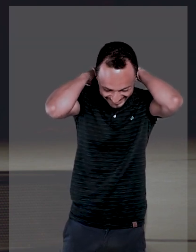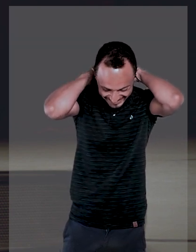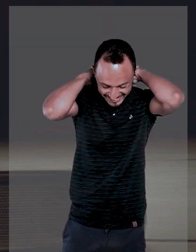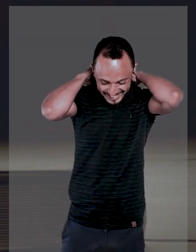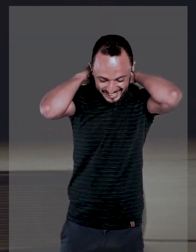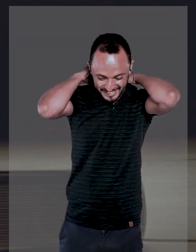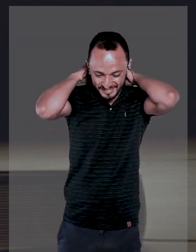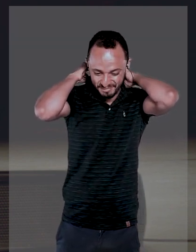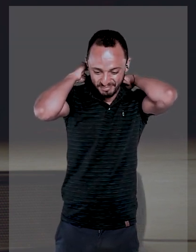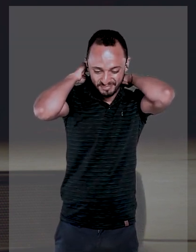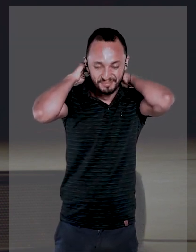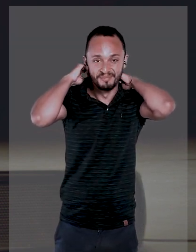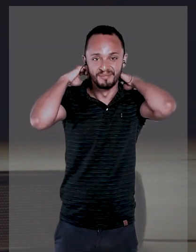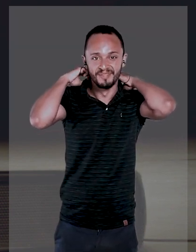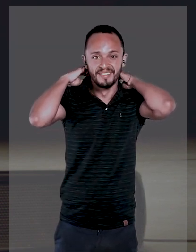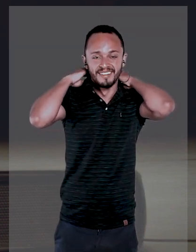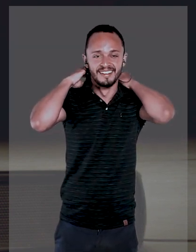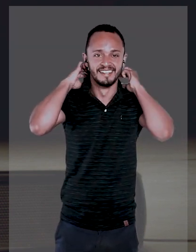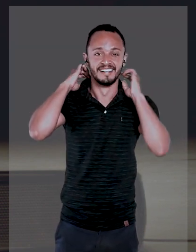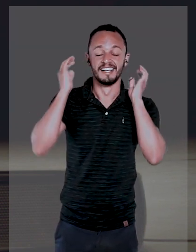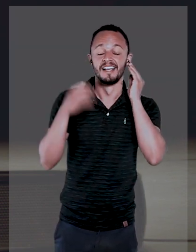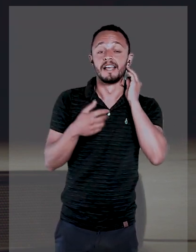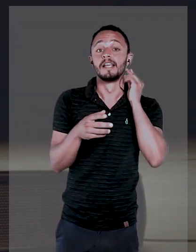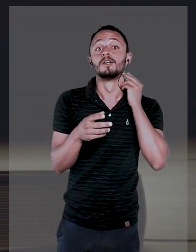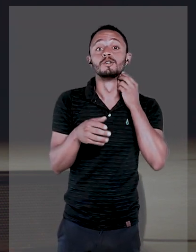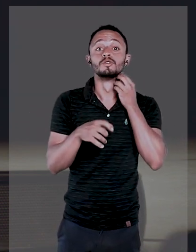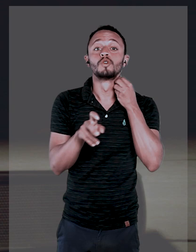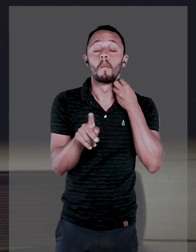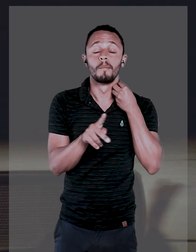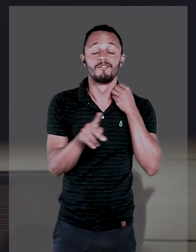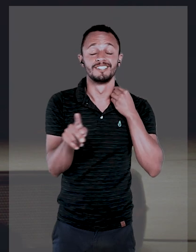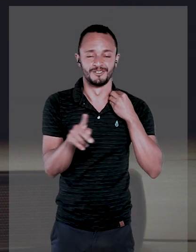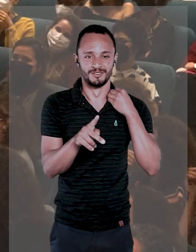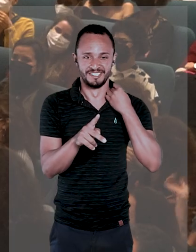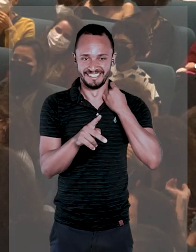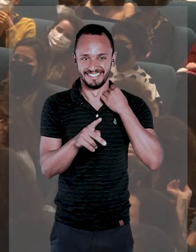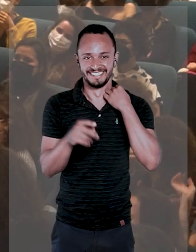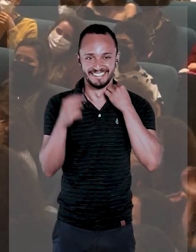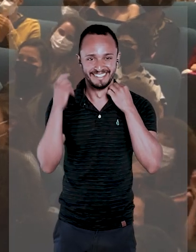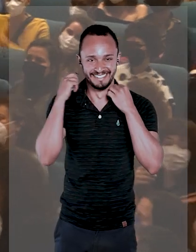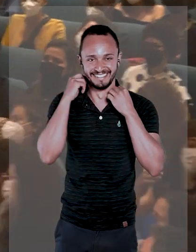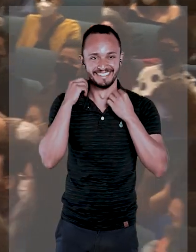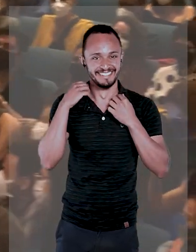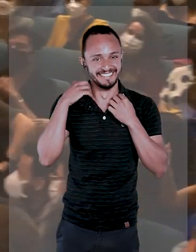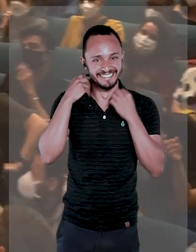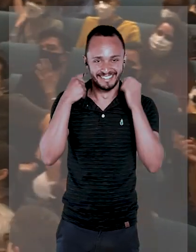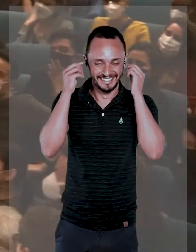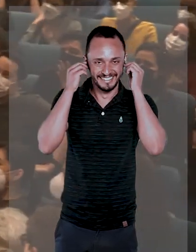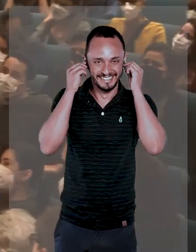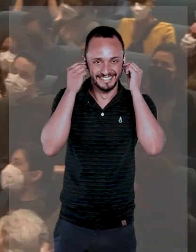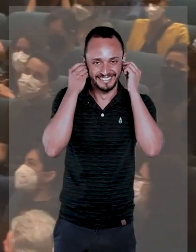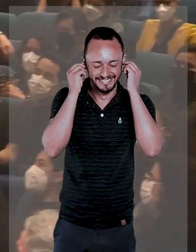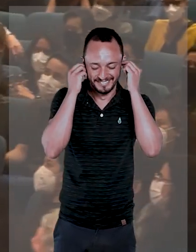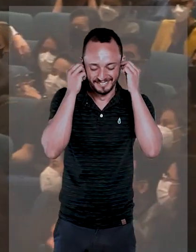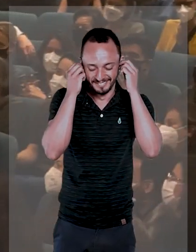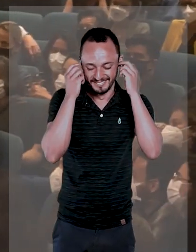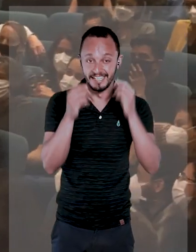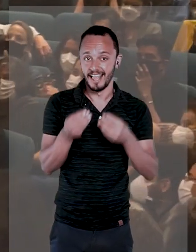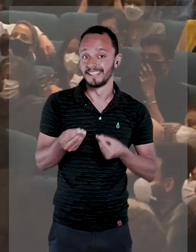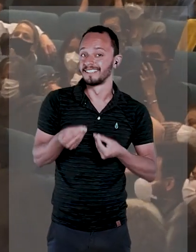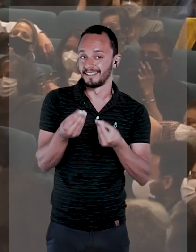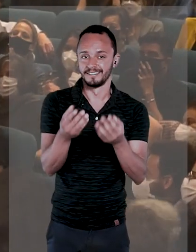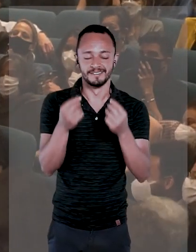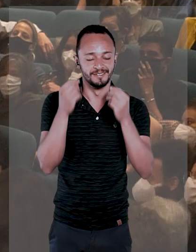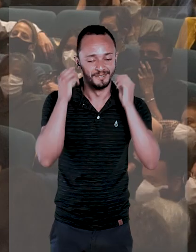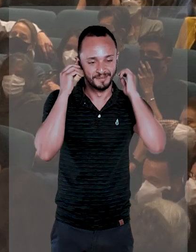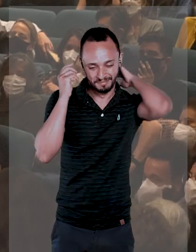Mulher com 42? Um pé? É? Ô, Walter Hugo. Como é que você se chama? Sou professora. E é professora. Só Abre por um isso já desenho